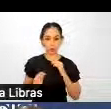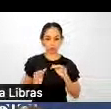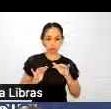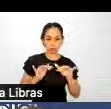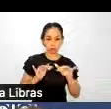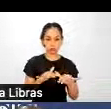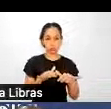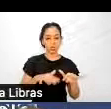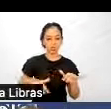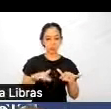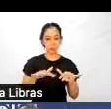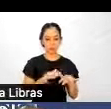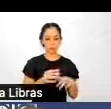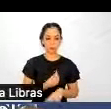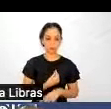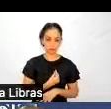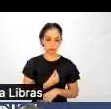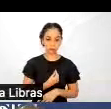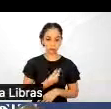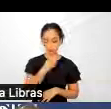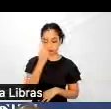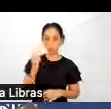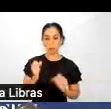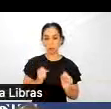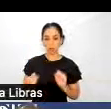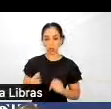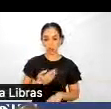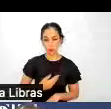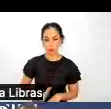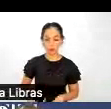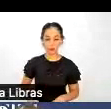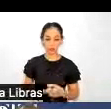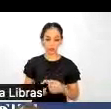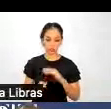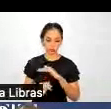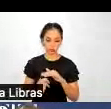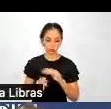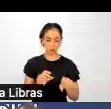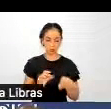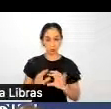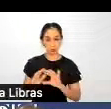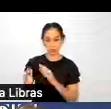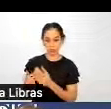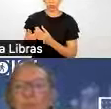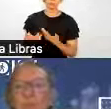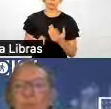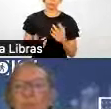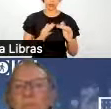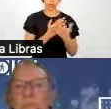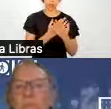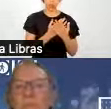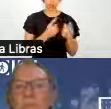de permanência. Os atores envolvidos, o poder público, a instituição de ensino e a comunidade, no caso, as escolas, que também